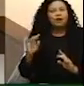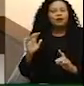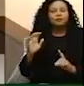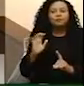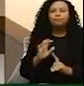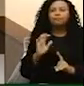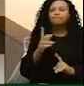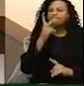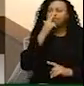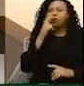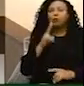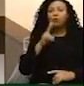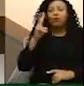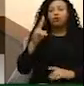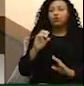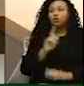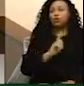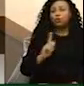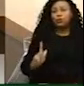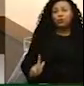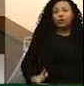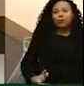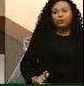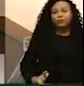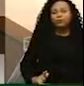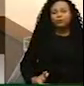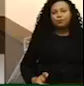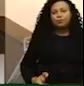de maneira tão forte no seu governo.